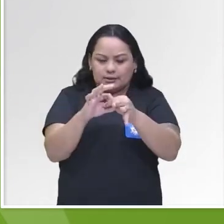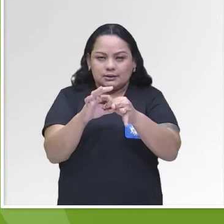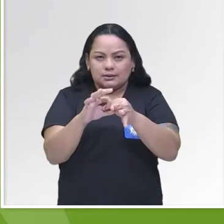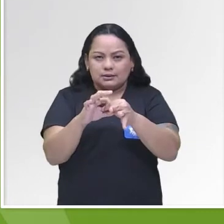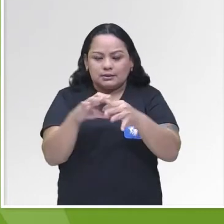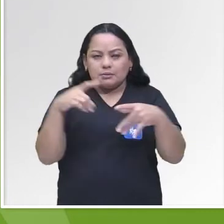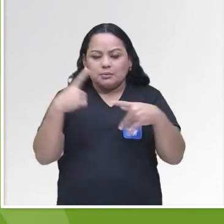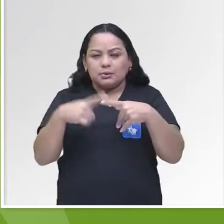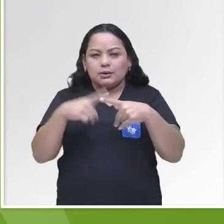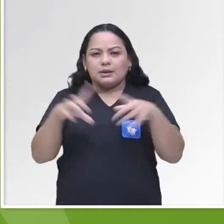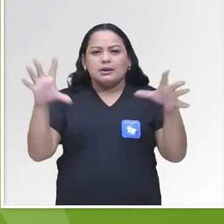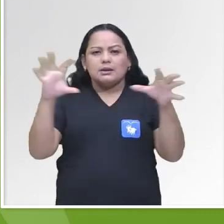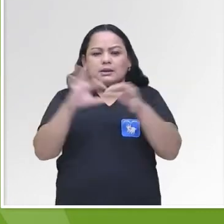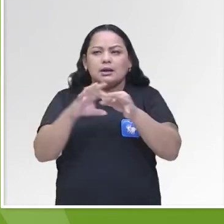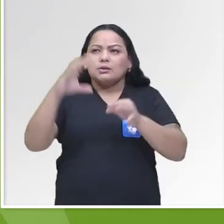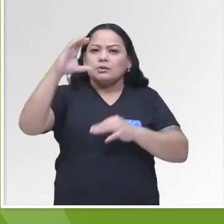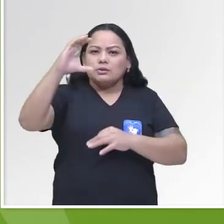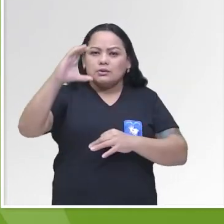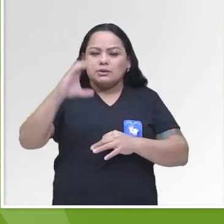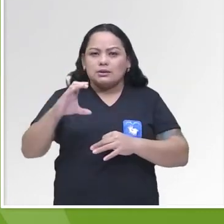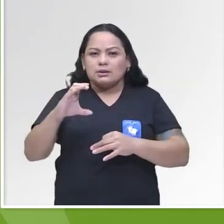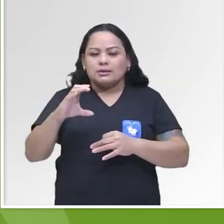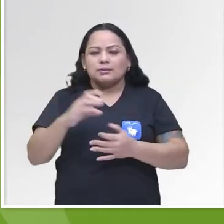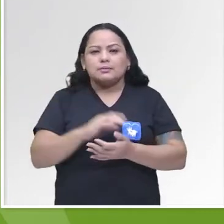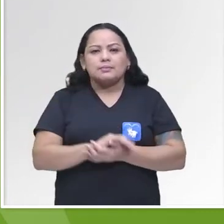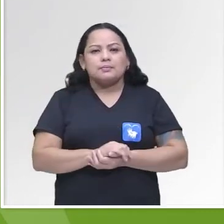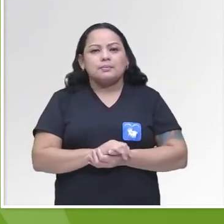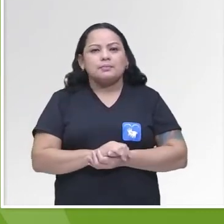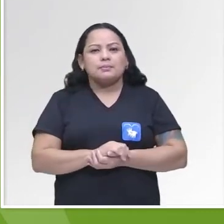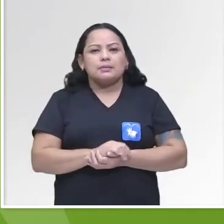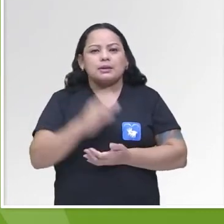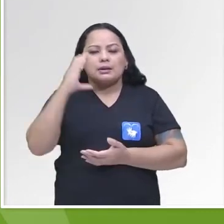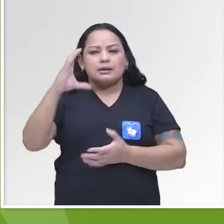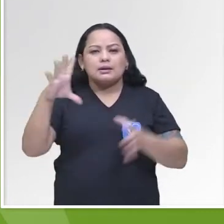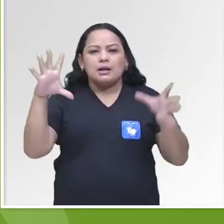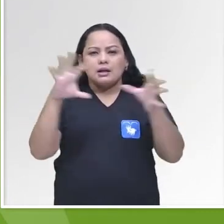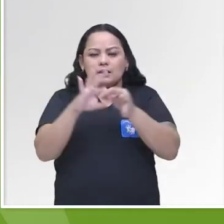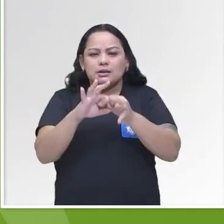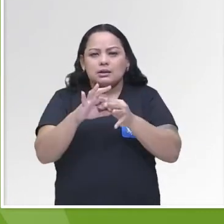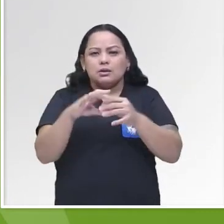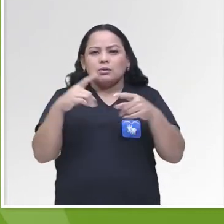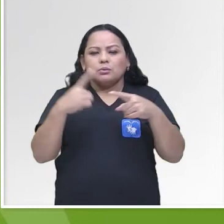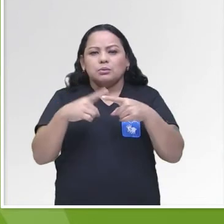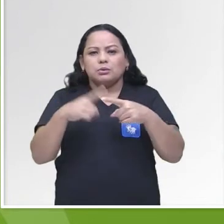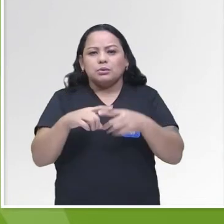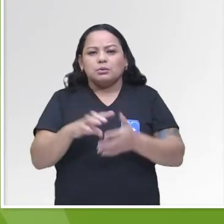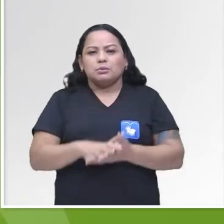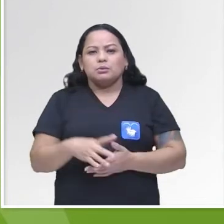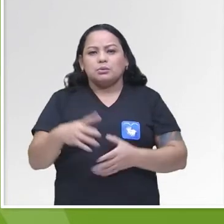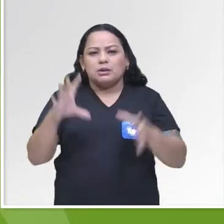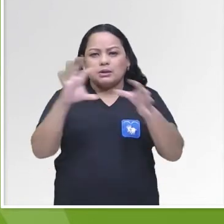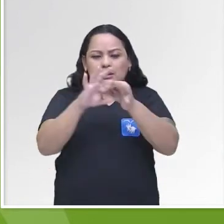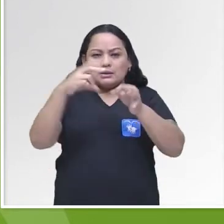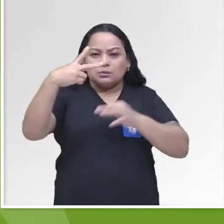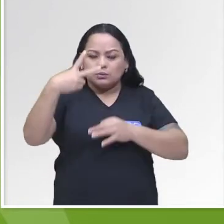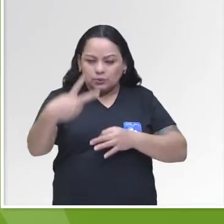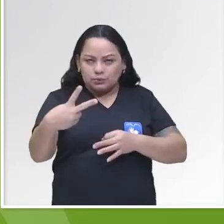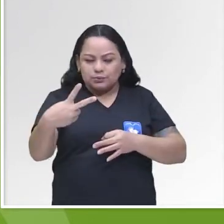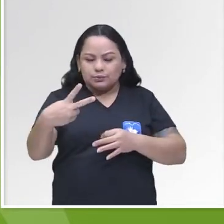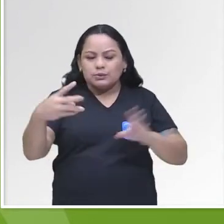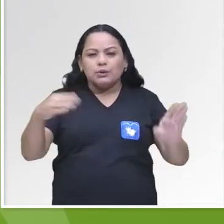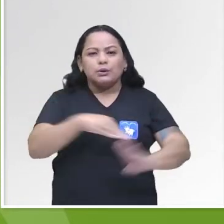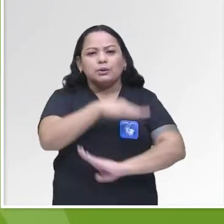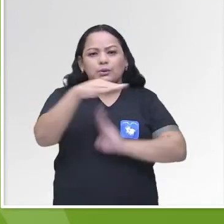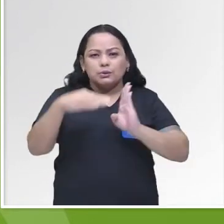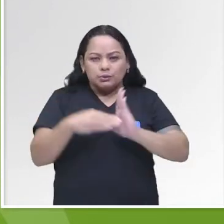estão ligados ao carbonos, que estão ligados entre si pela dupla ligação, tem que ser